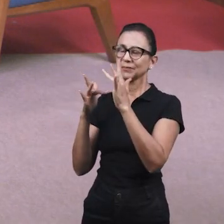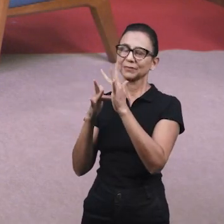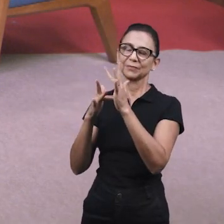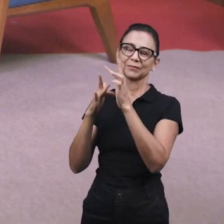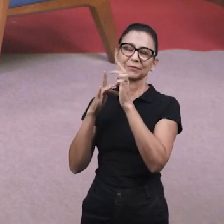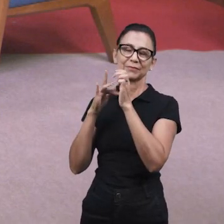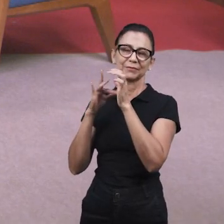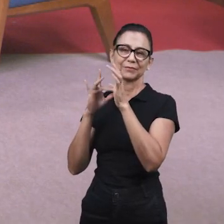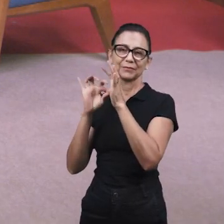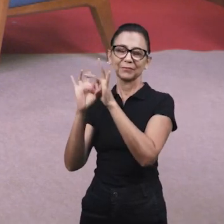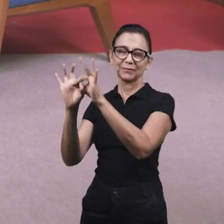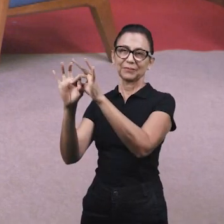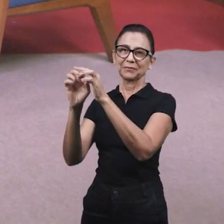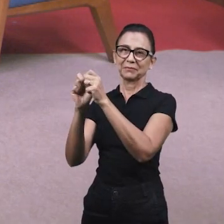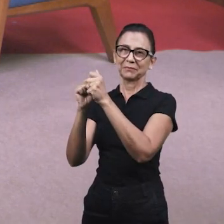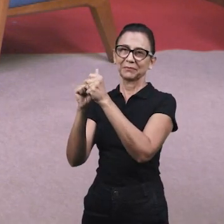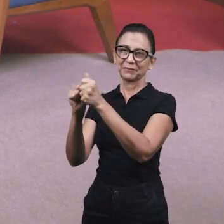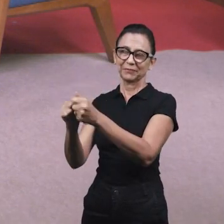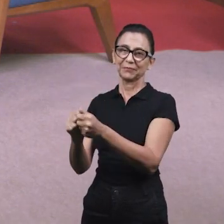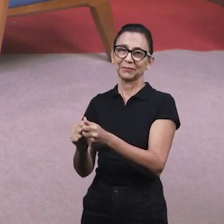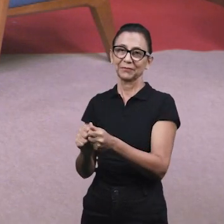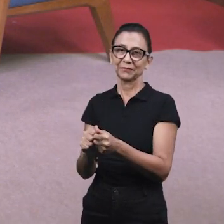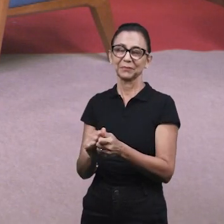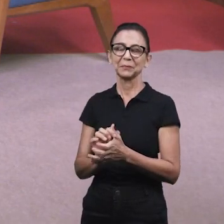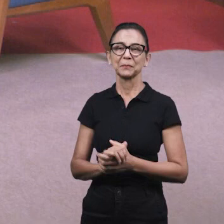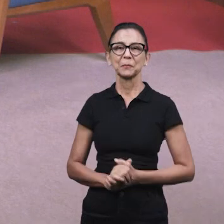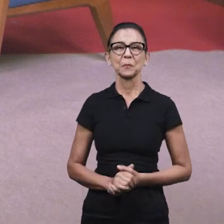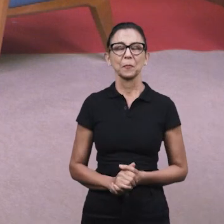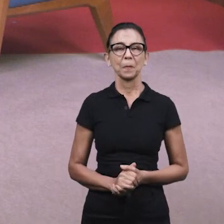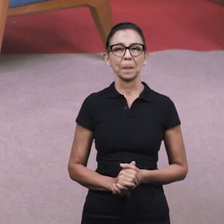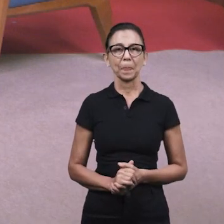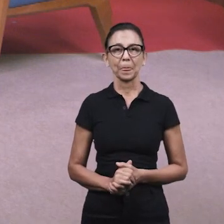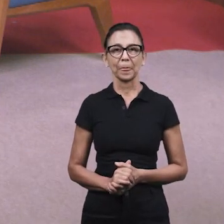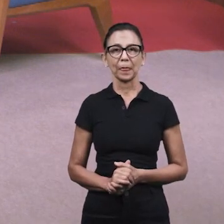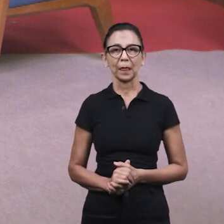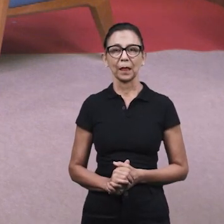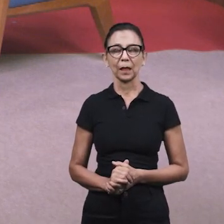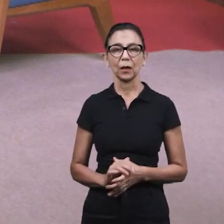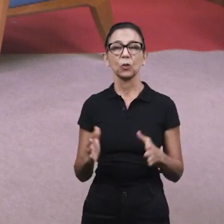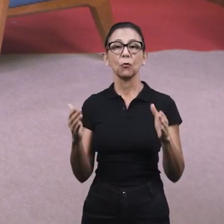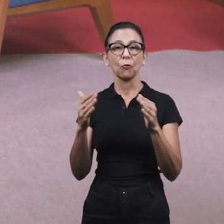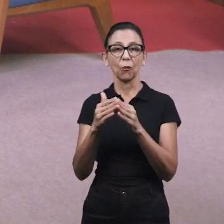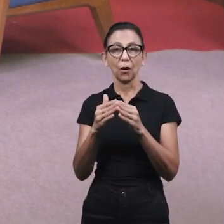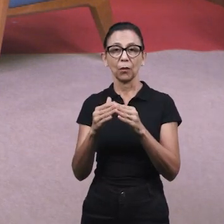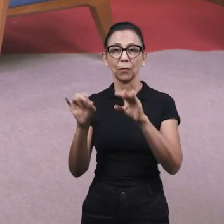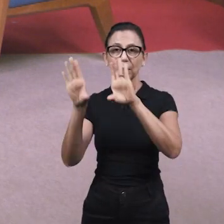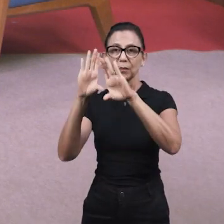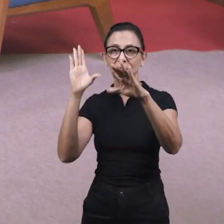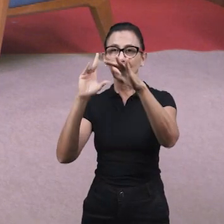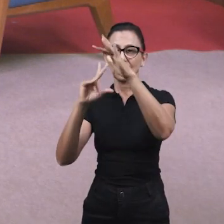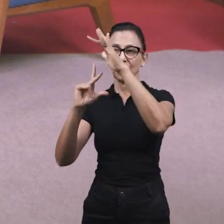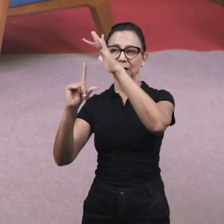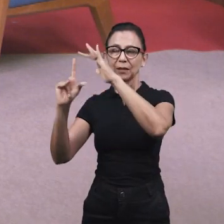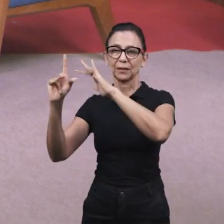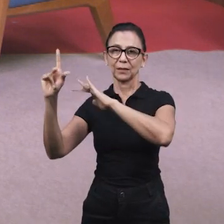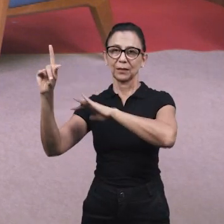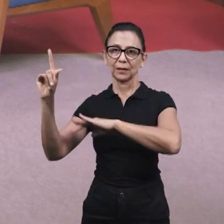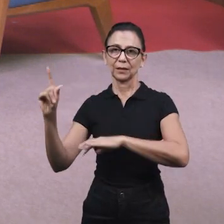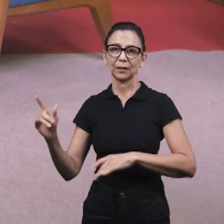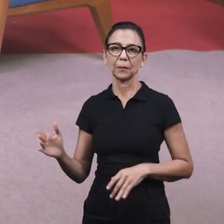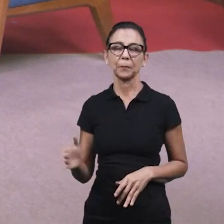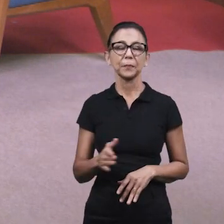uma pousada, porque a nossa casa é na eternidade. Louvado seja o nome do Senhor. Daniel, a gente sempre termina com aquele apelo aos